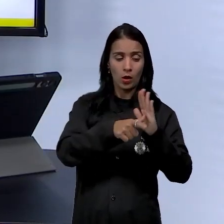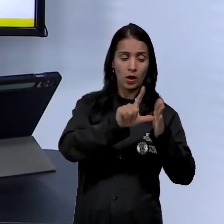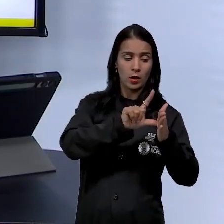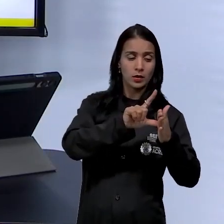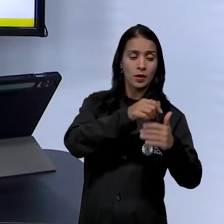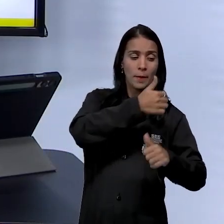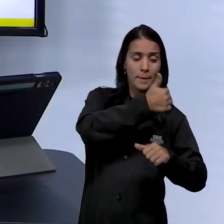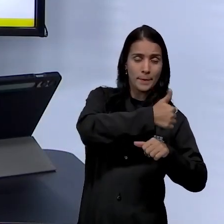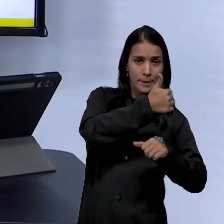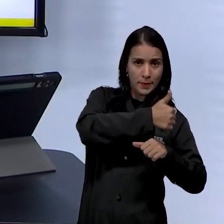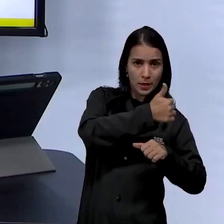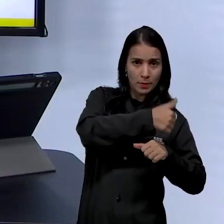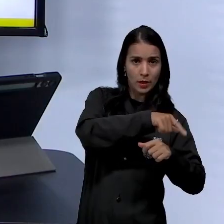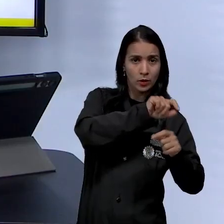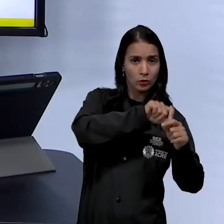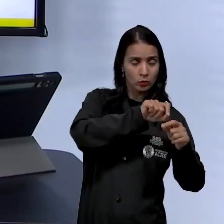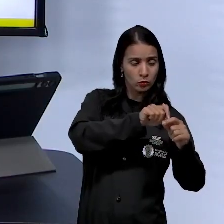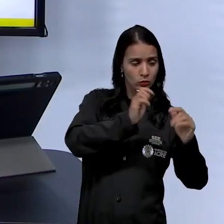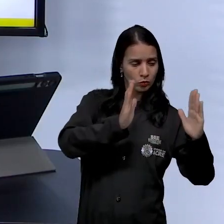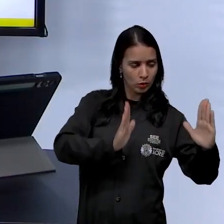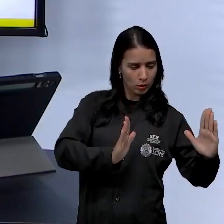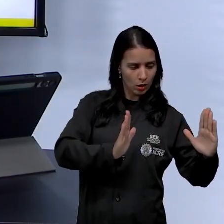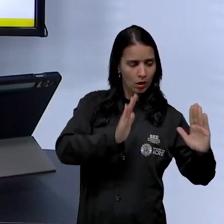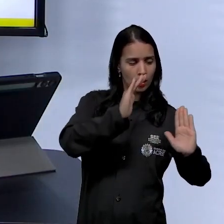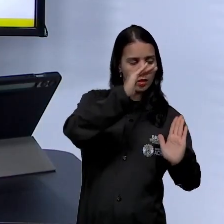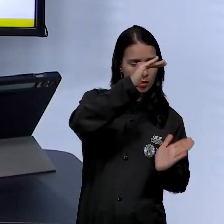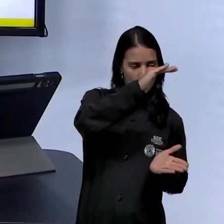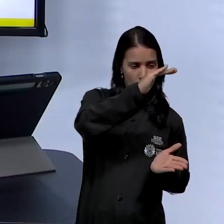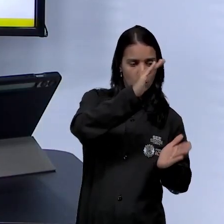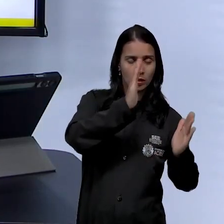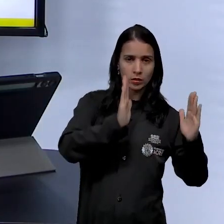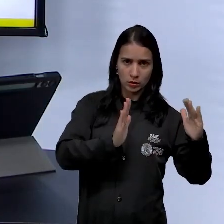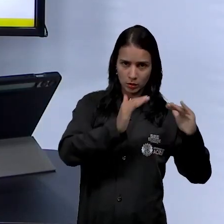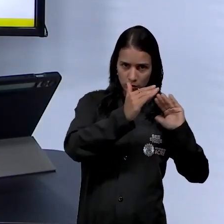os lados do quadrado da pirâmide maior.